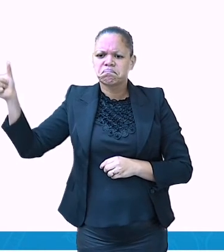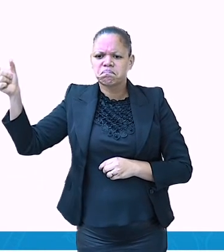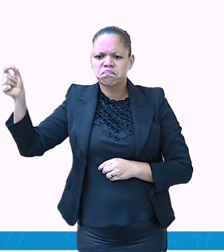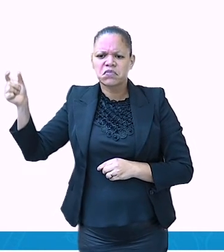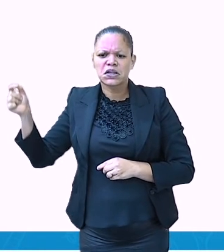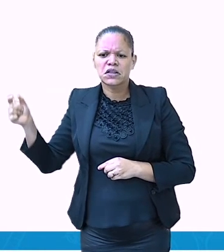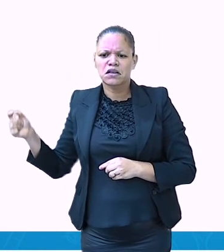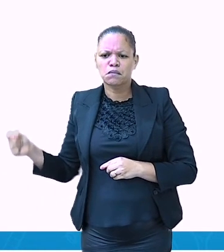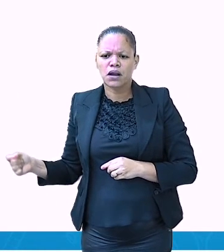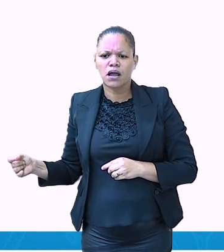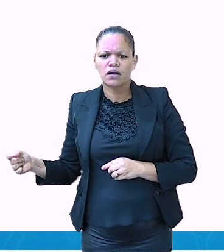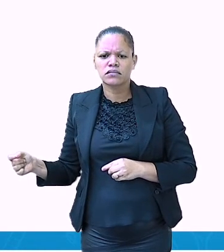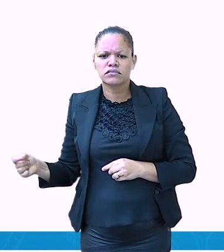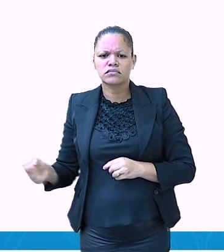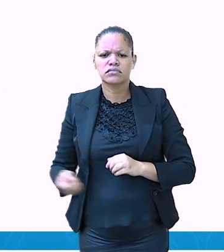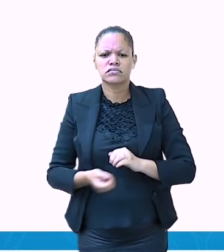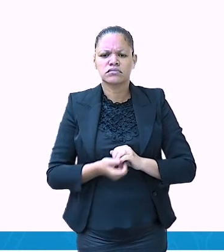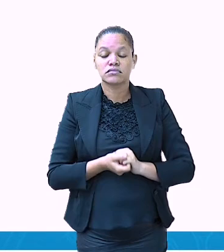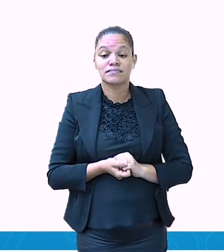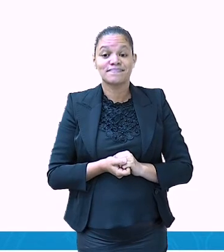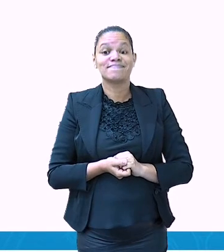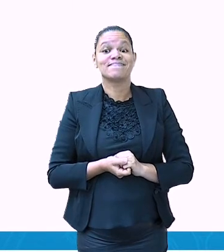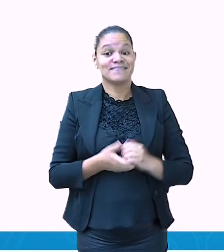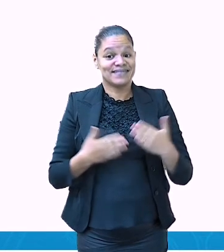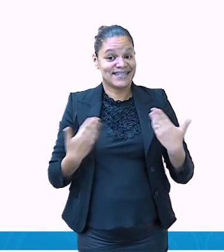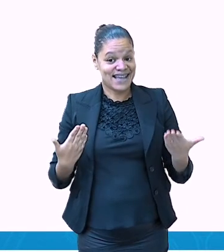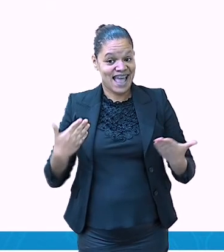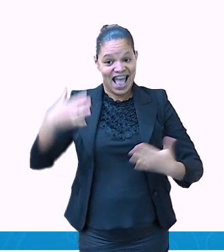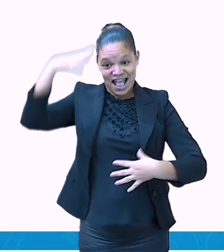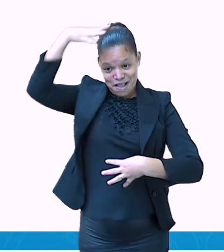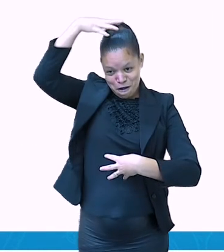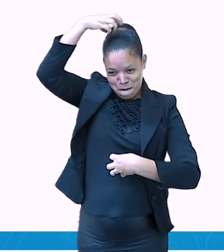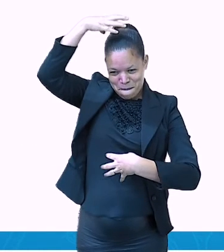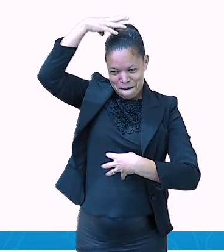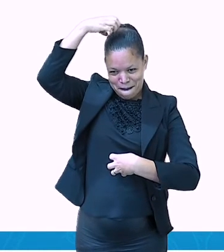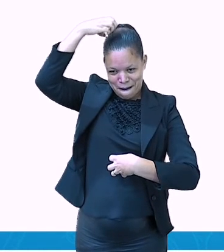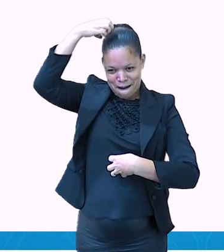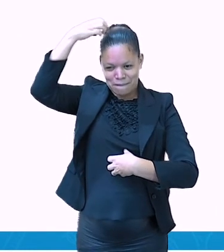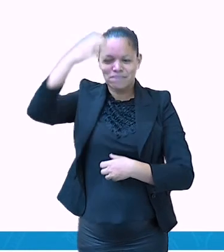quê? São mamíferos.